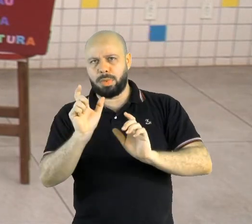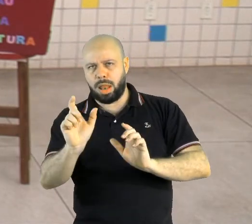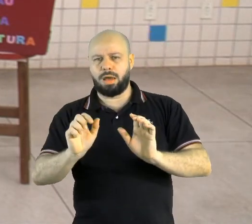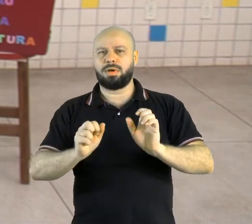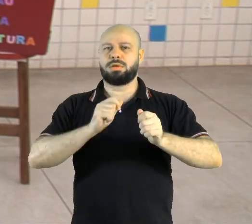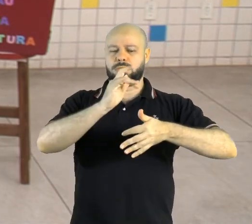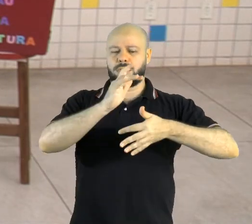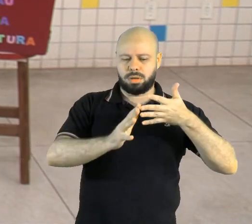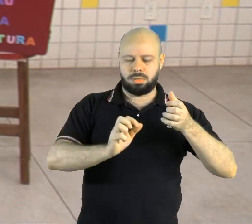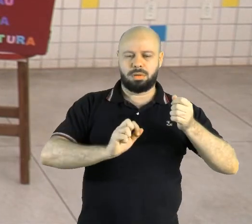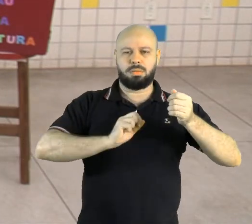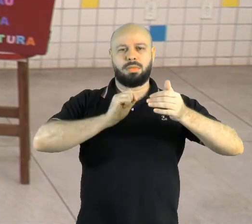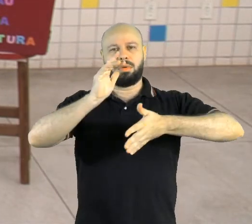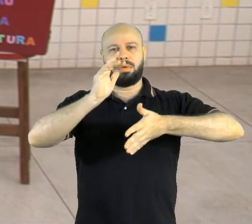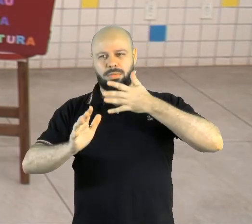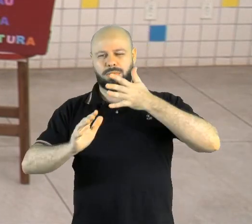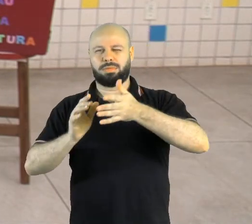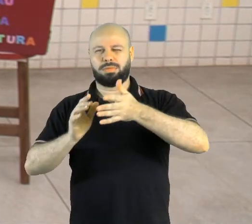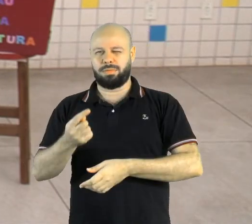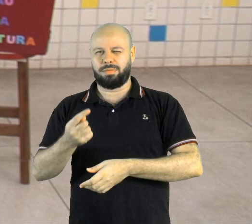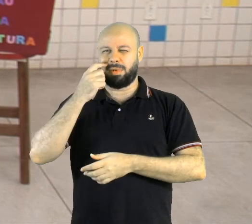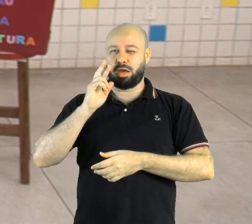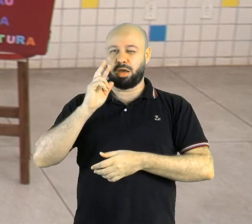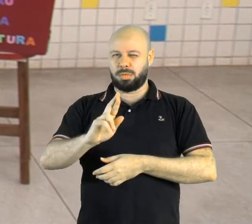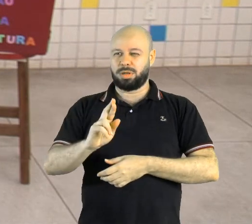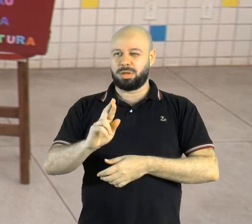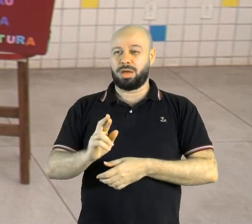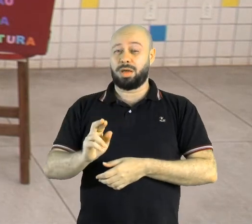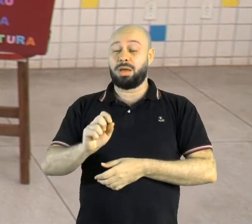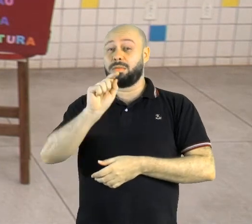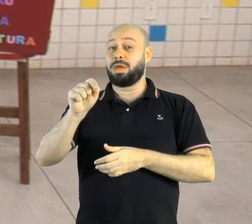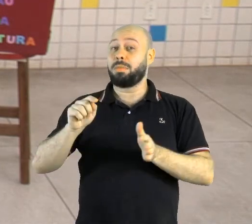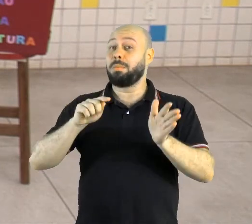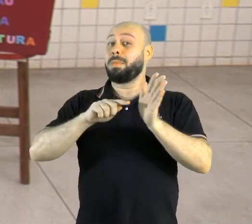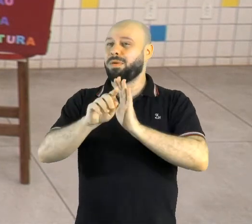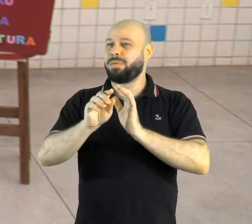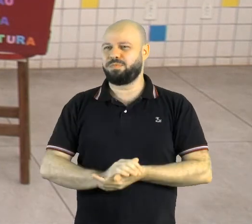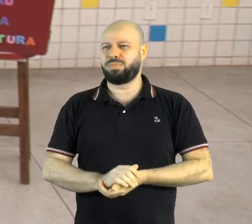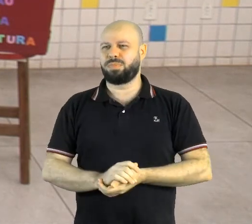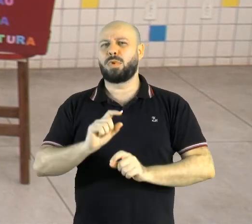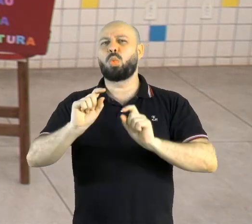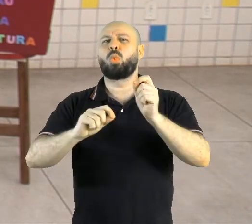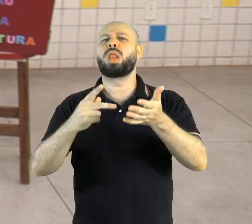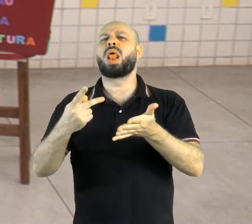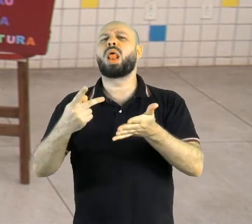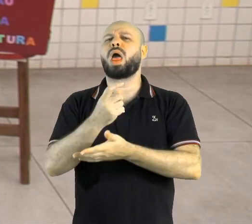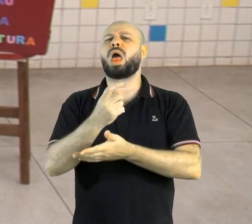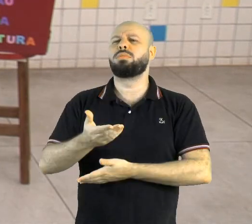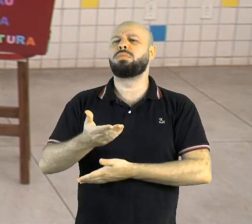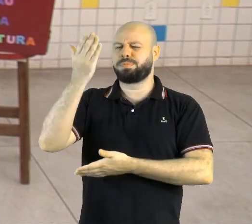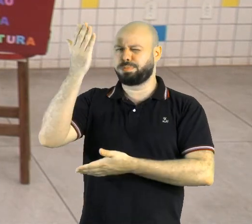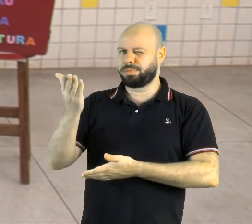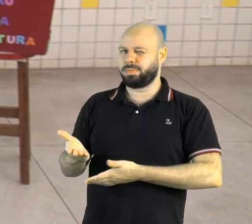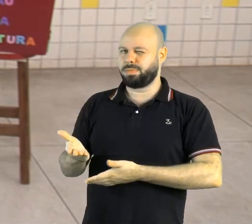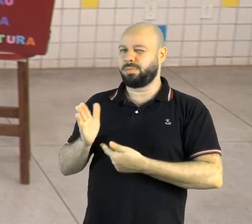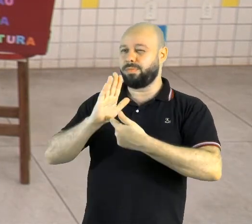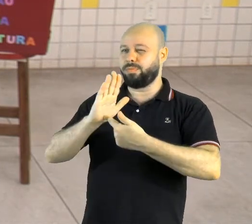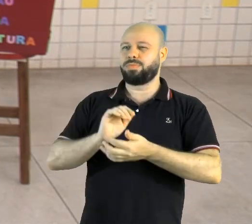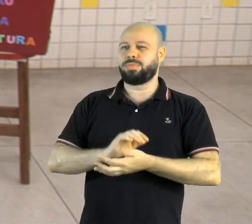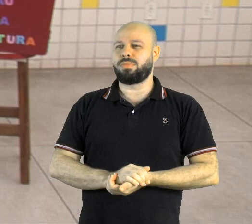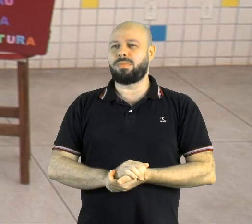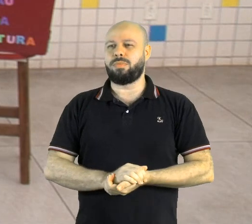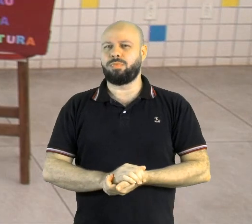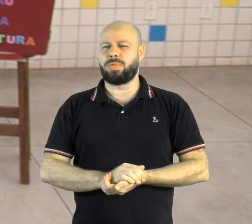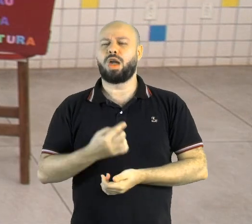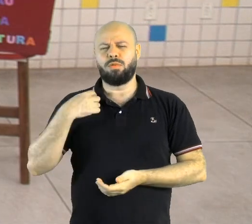rapidamente essa adivinha que está na tela. Consegue ler? O que tem de errado aí? Olha só, eu vou tentar ler como